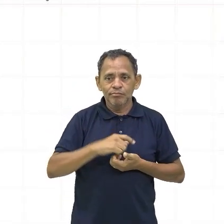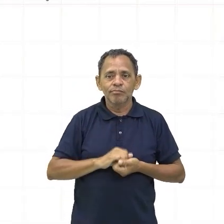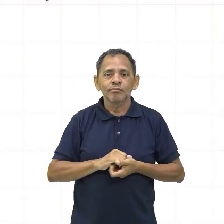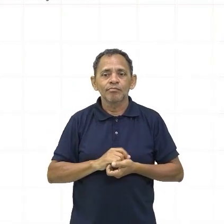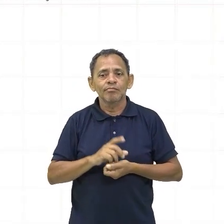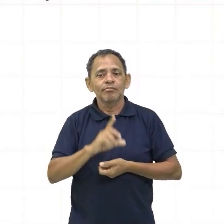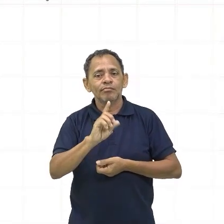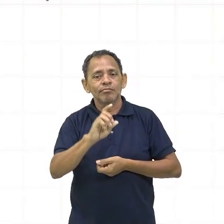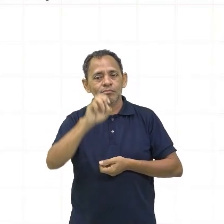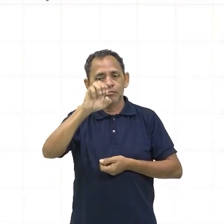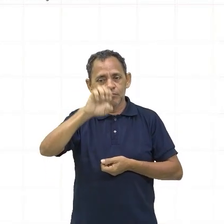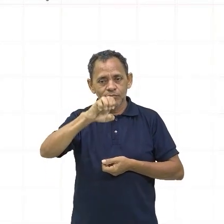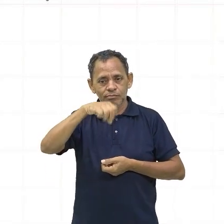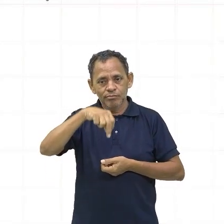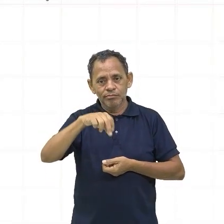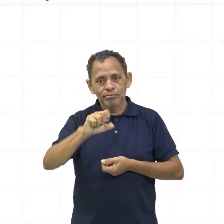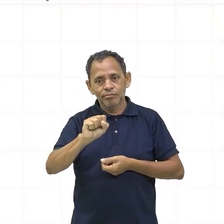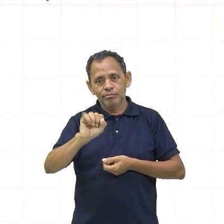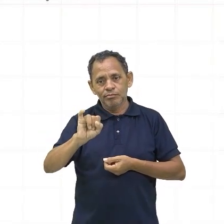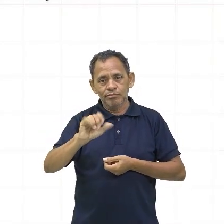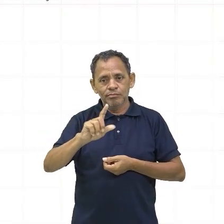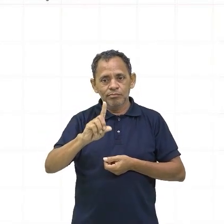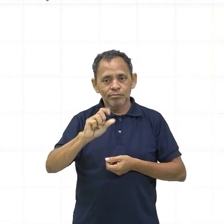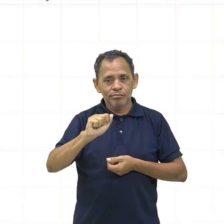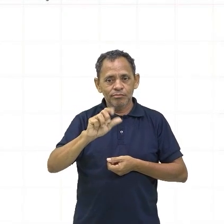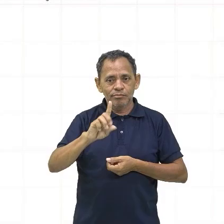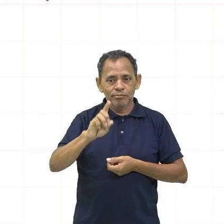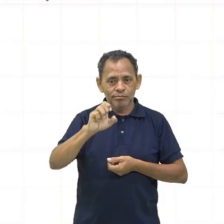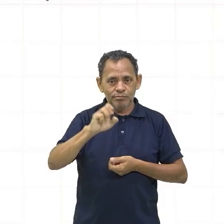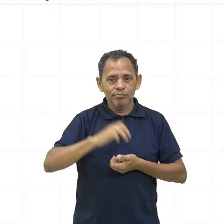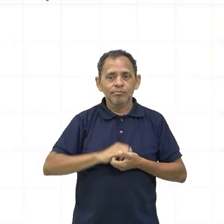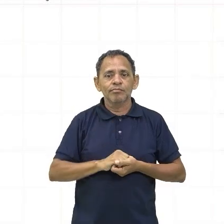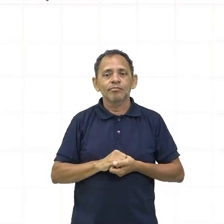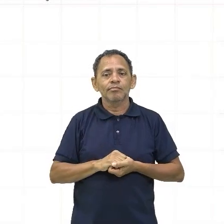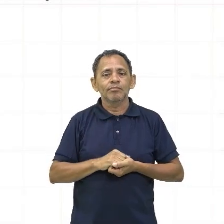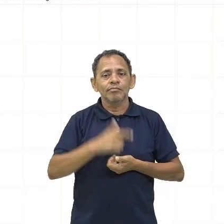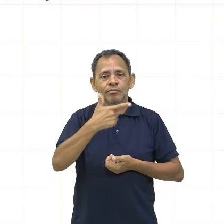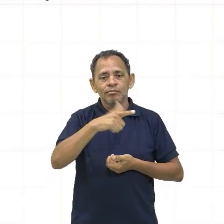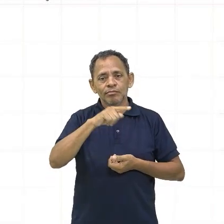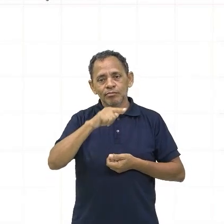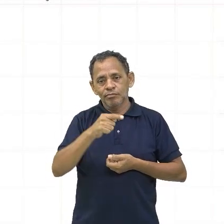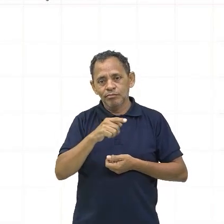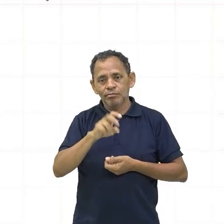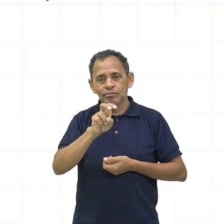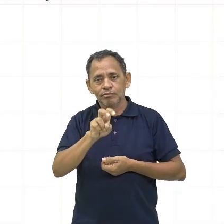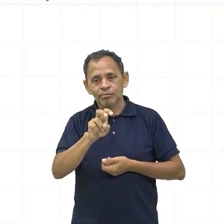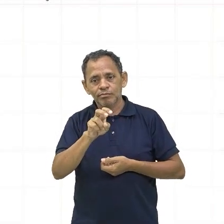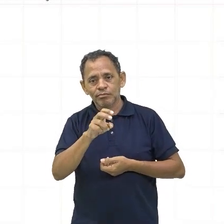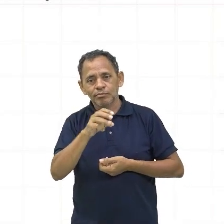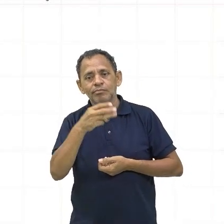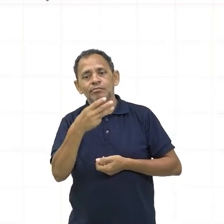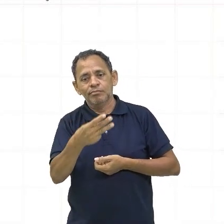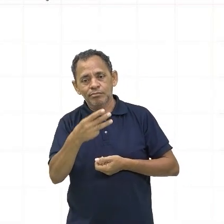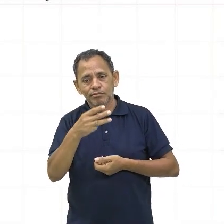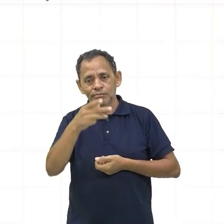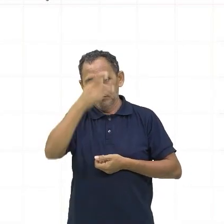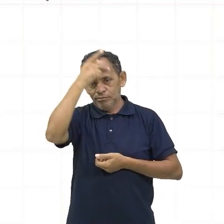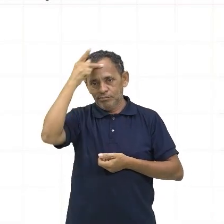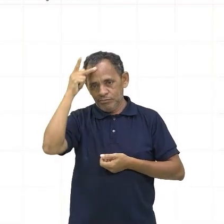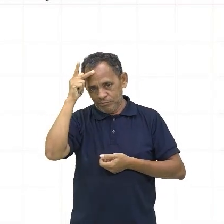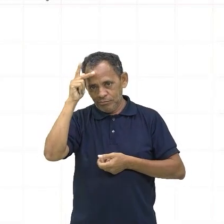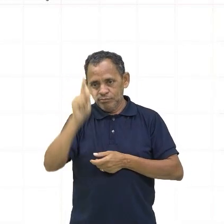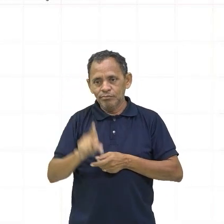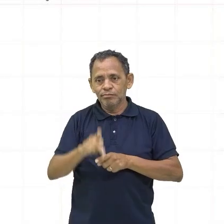que é uma média, de 2,53 habitantes por quilômetros quadrados. Então, é